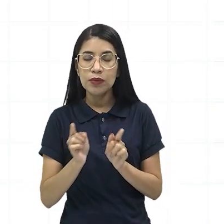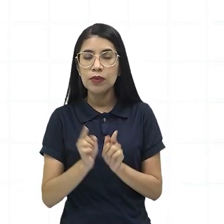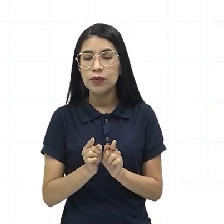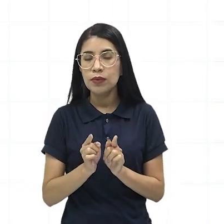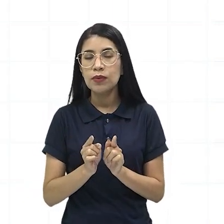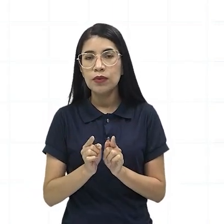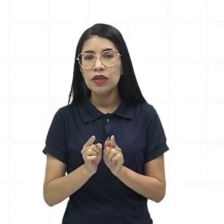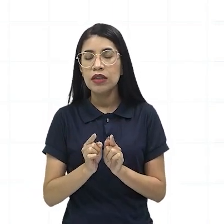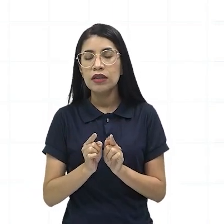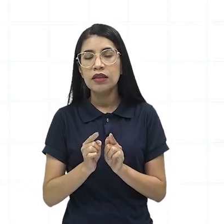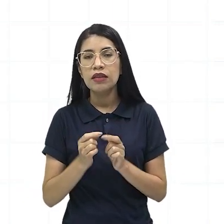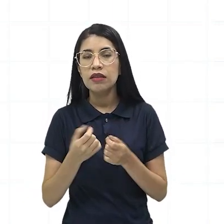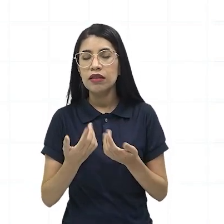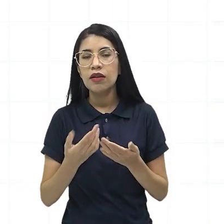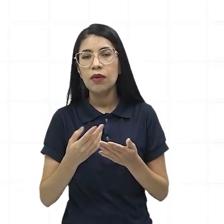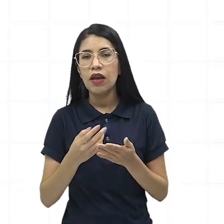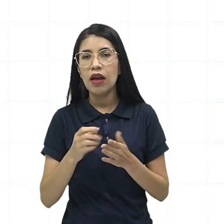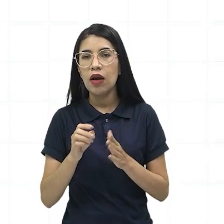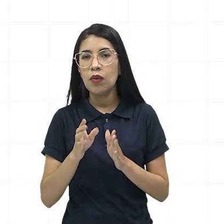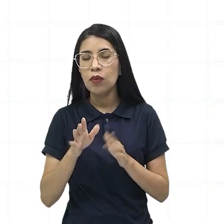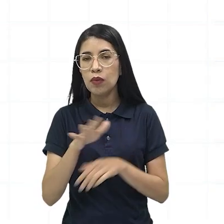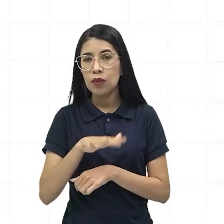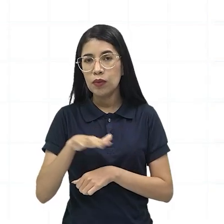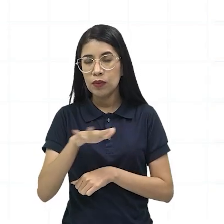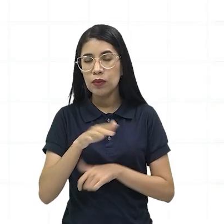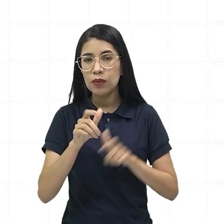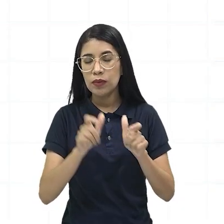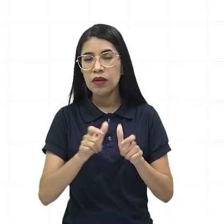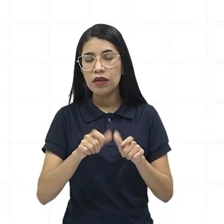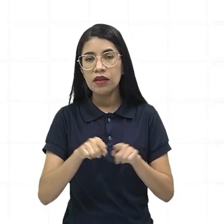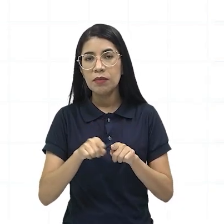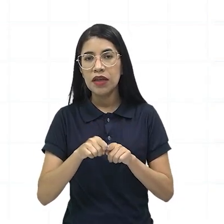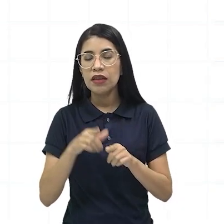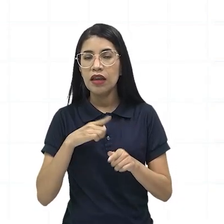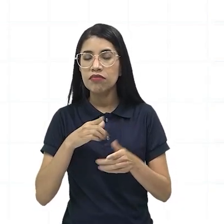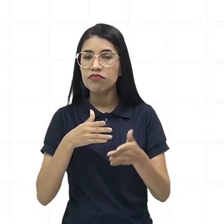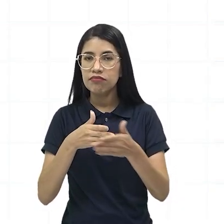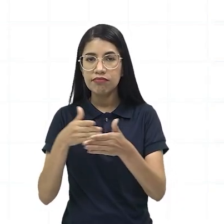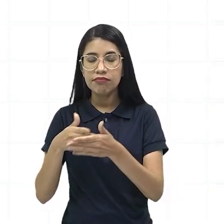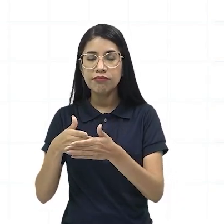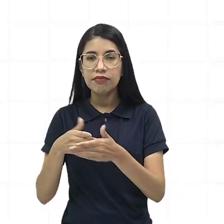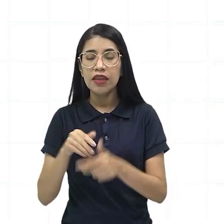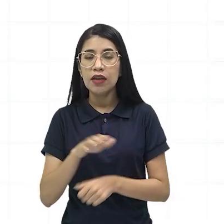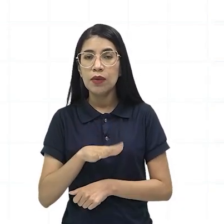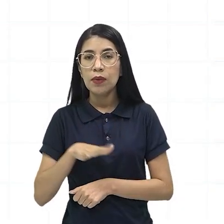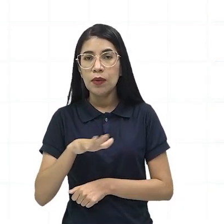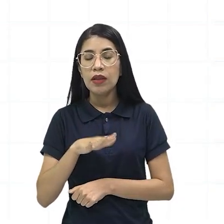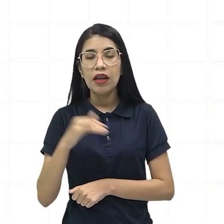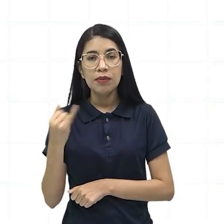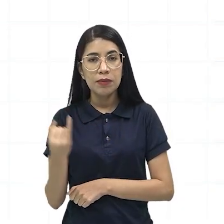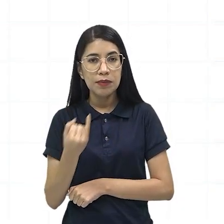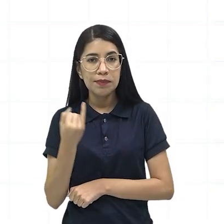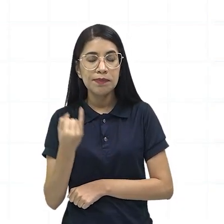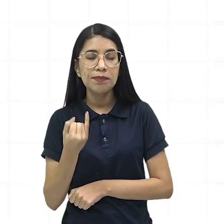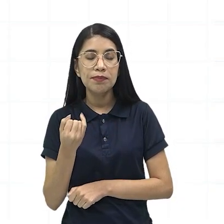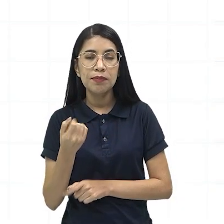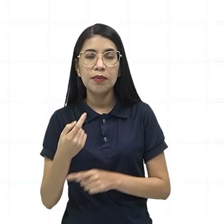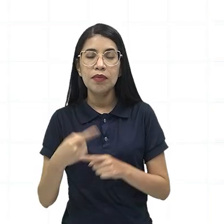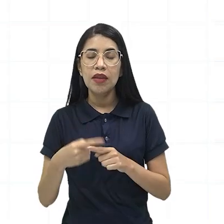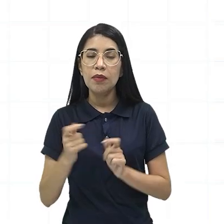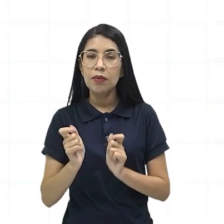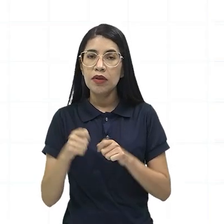vão ser bem curtas, então o espaço também vai ser limitado. E esses espaços são essenciais para criar